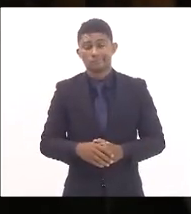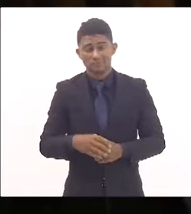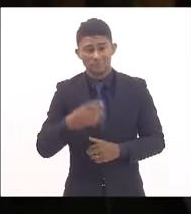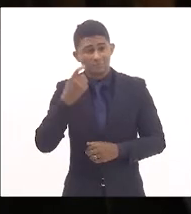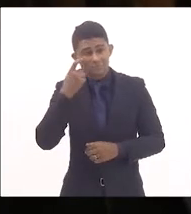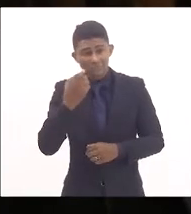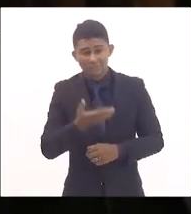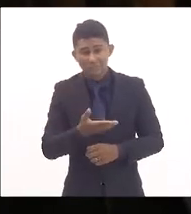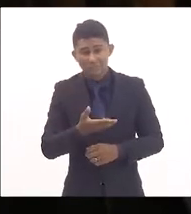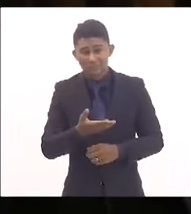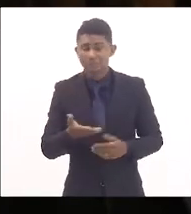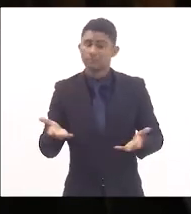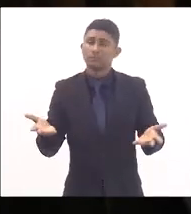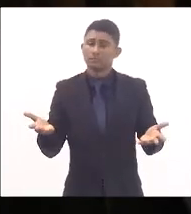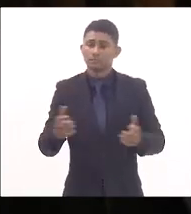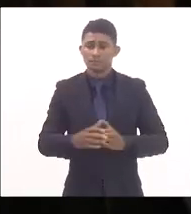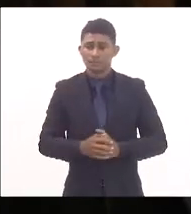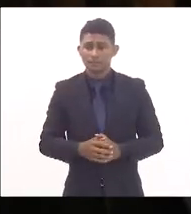isso